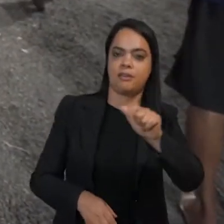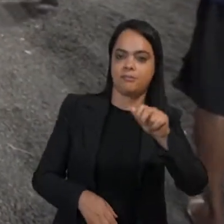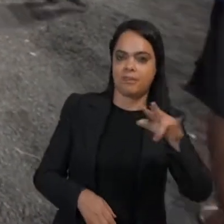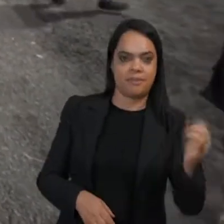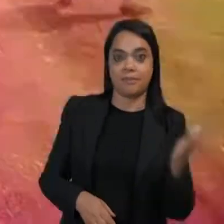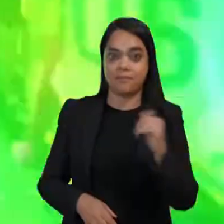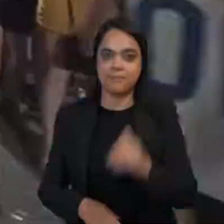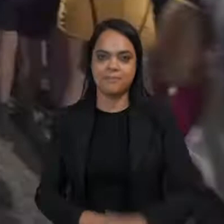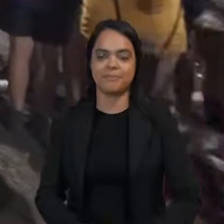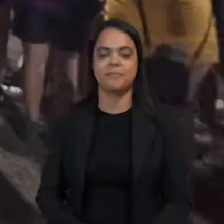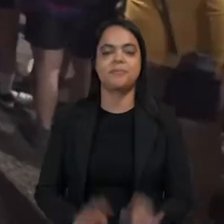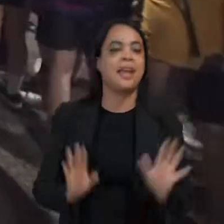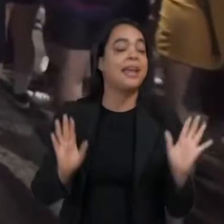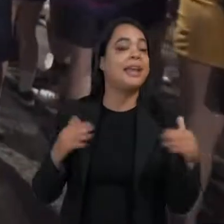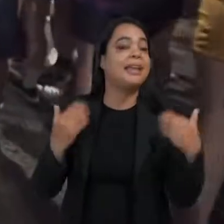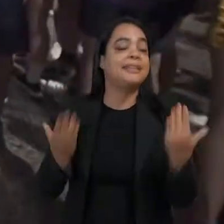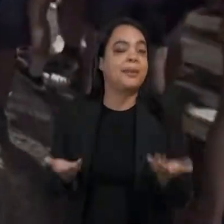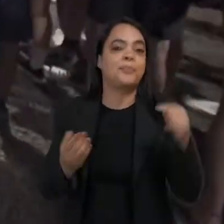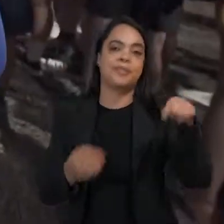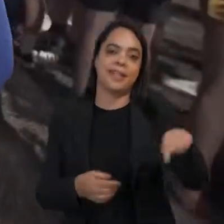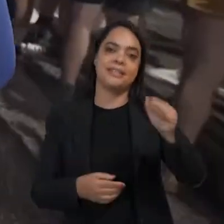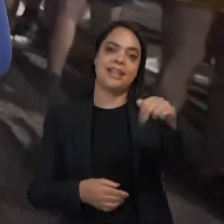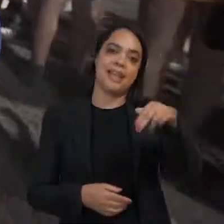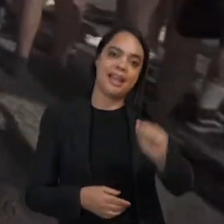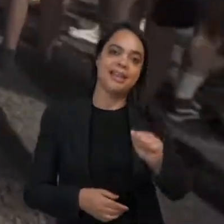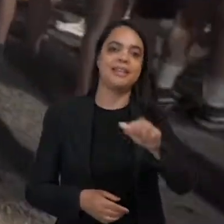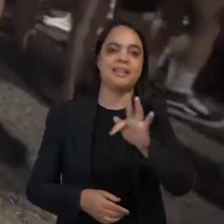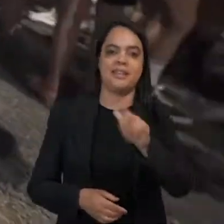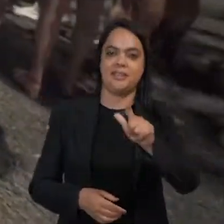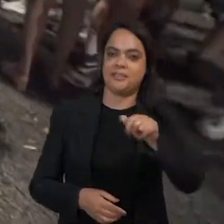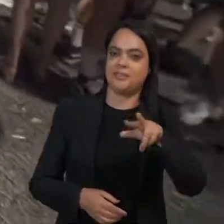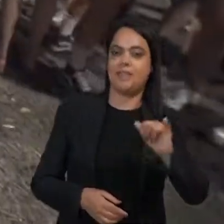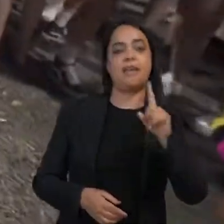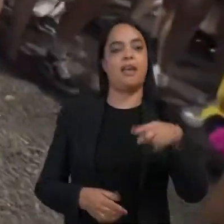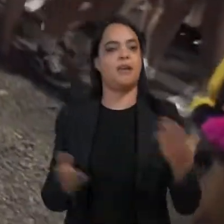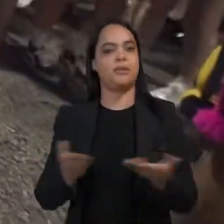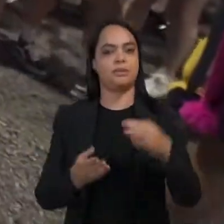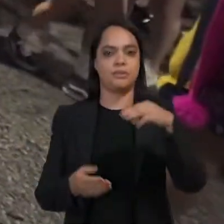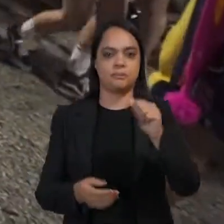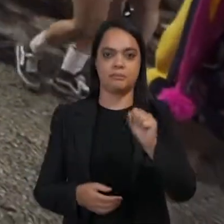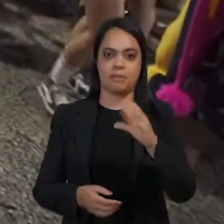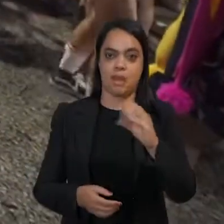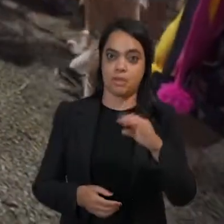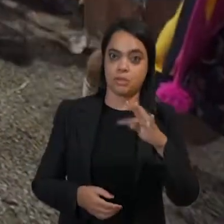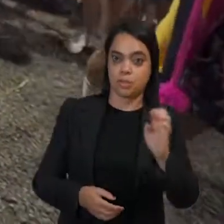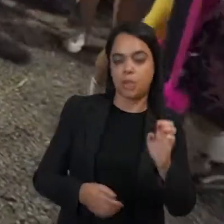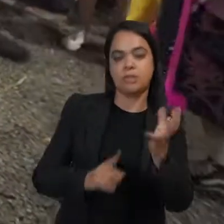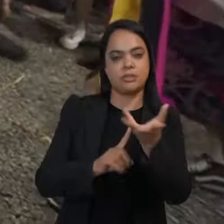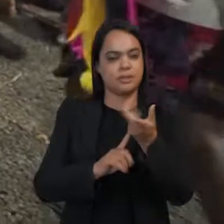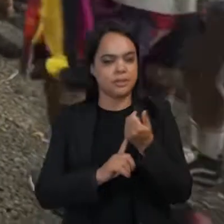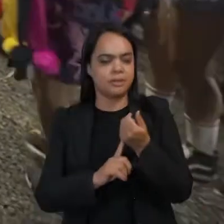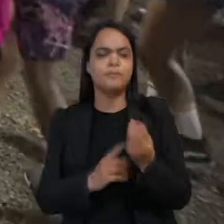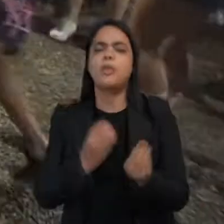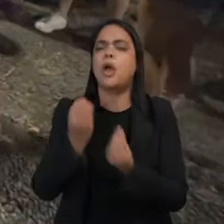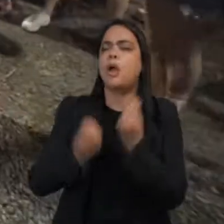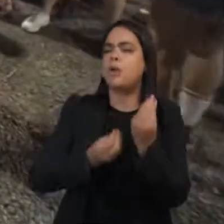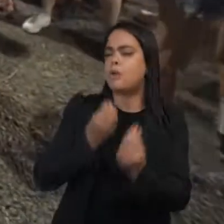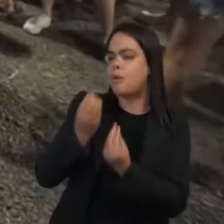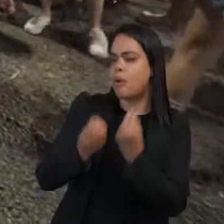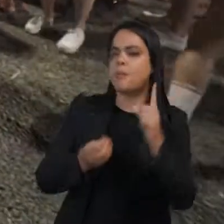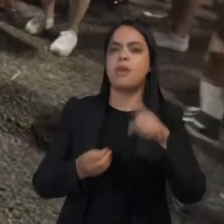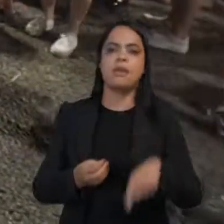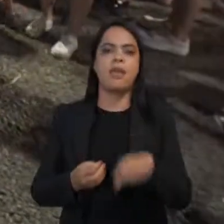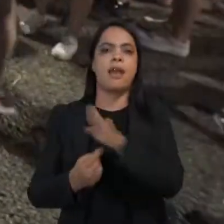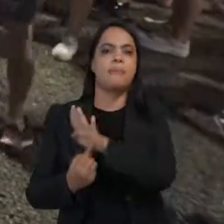lá? Então, galera, essa aqui é a Ana Flávia e ela é a atual mascote das artes. Ana, como que